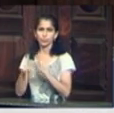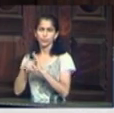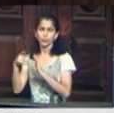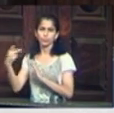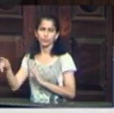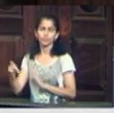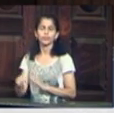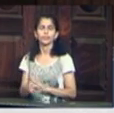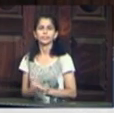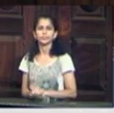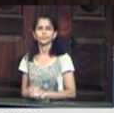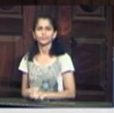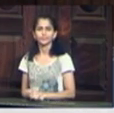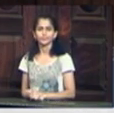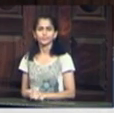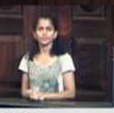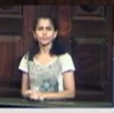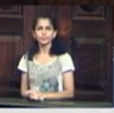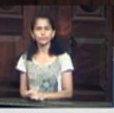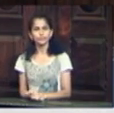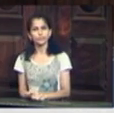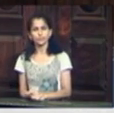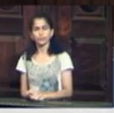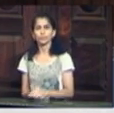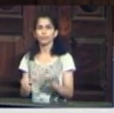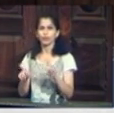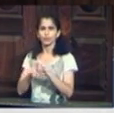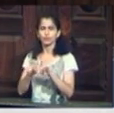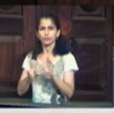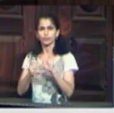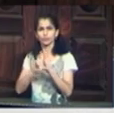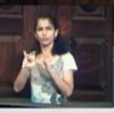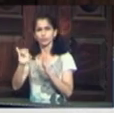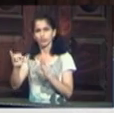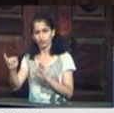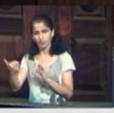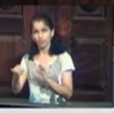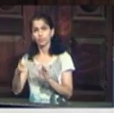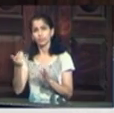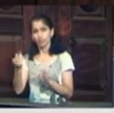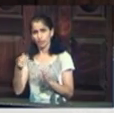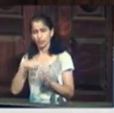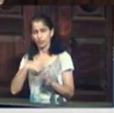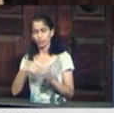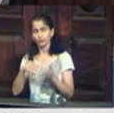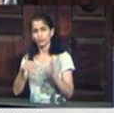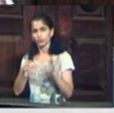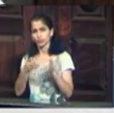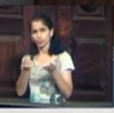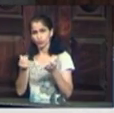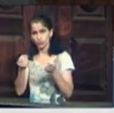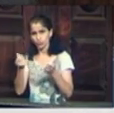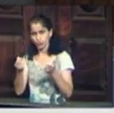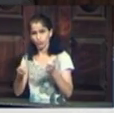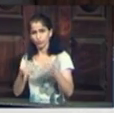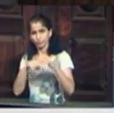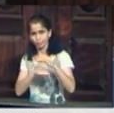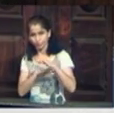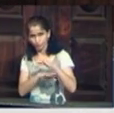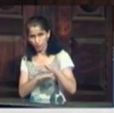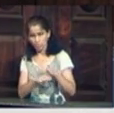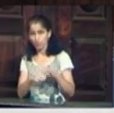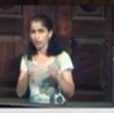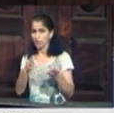que diz respeito à lei que trata da utilização de 50% dos fundos por cada ente, cada poder,